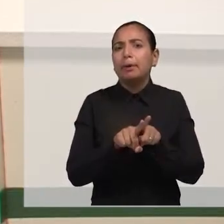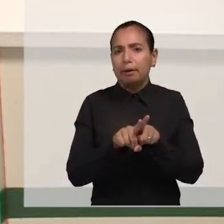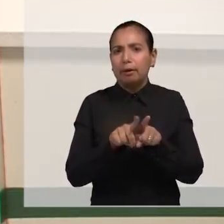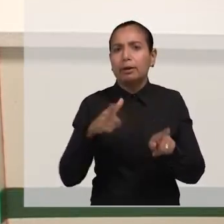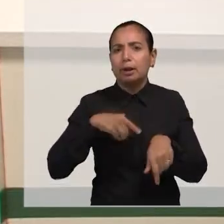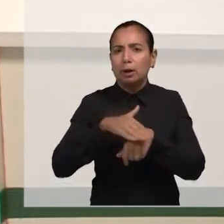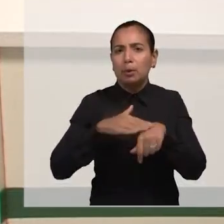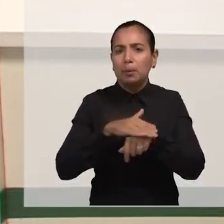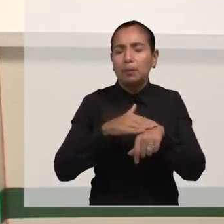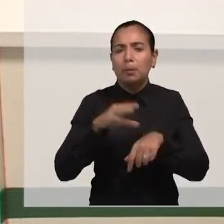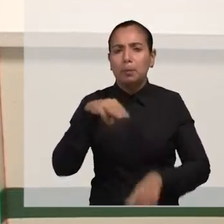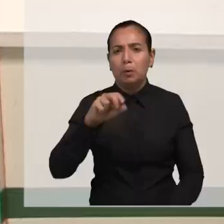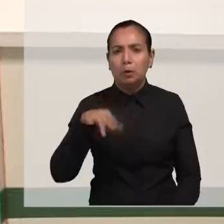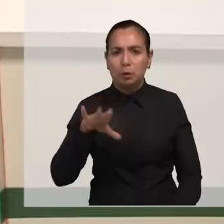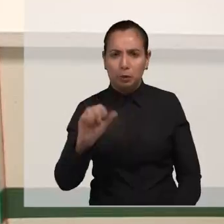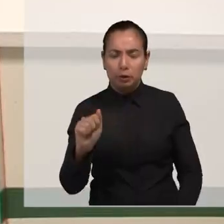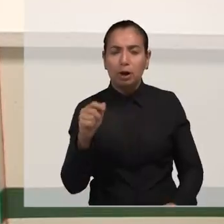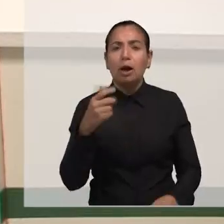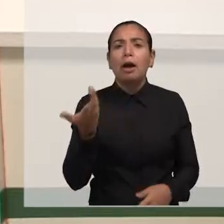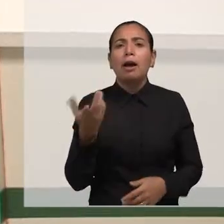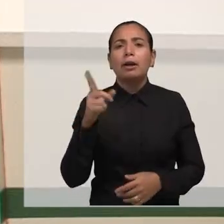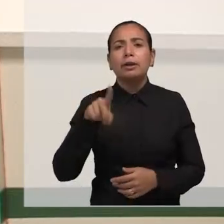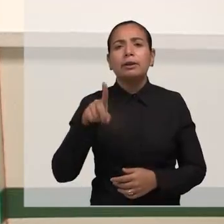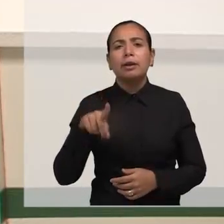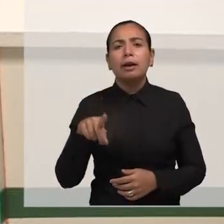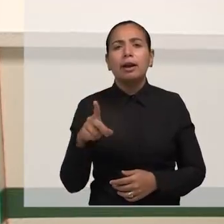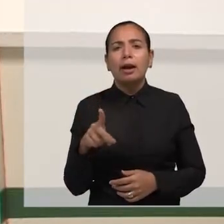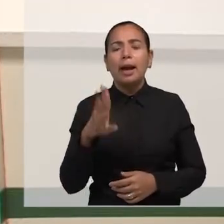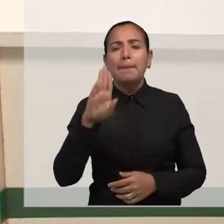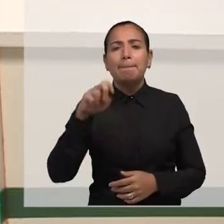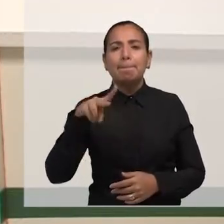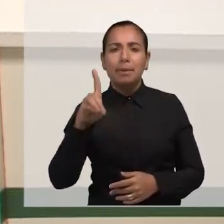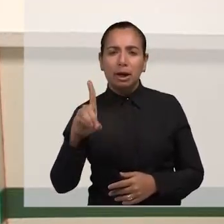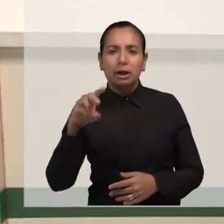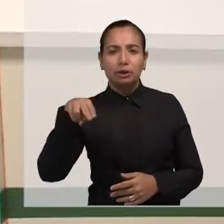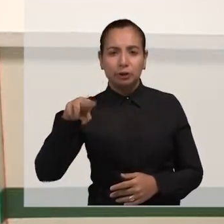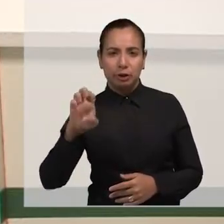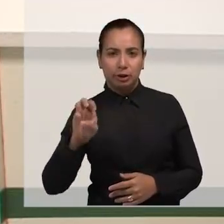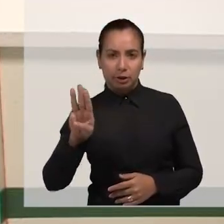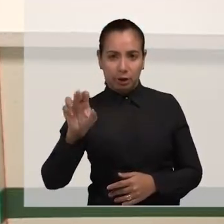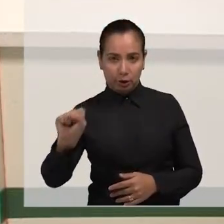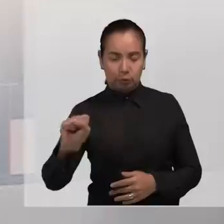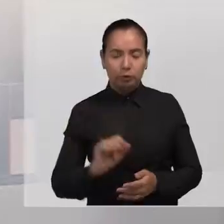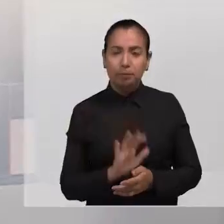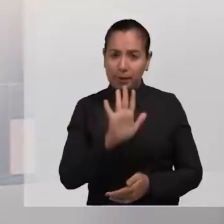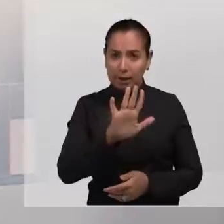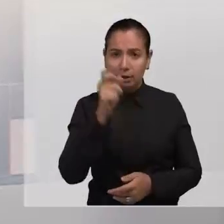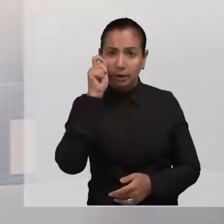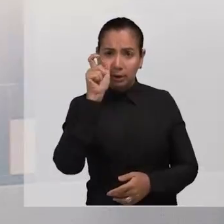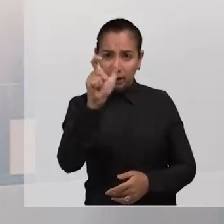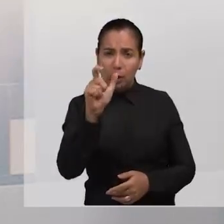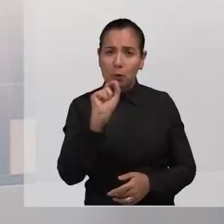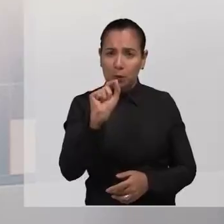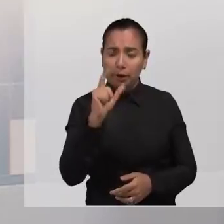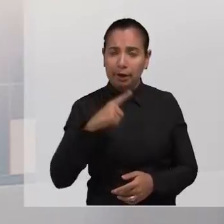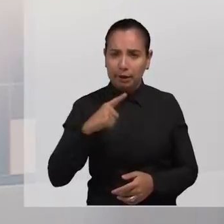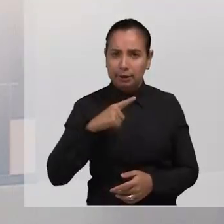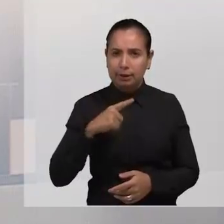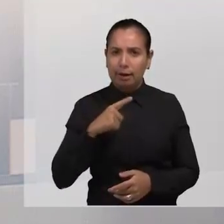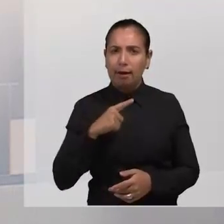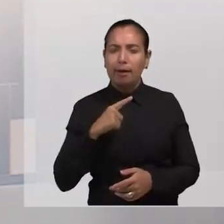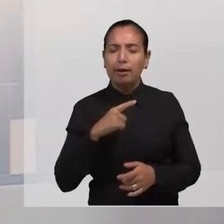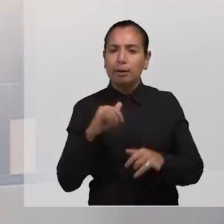né? Correspondente da Band News. É interessante que, em algumas reportagens, ele é usado o